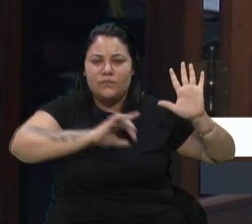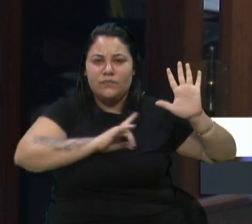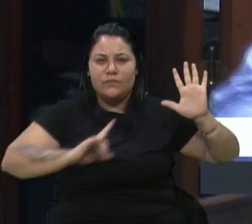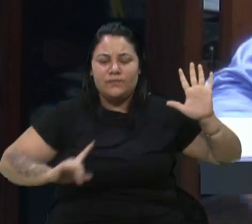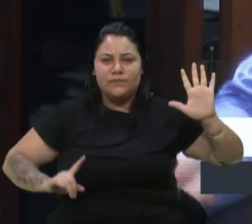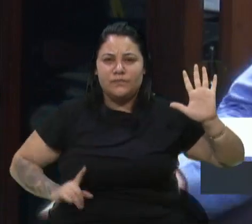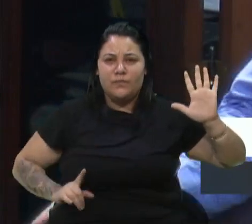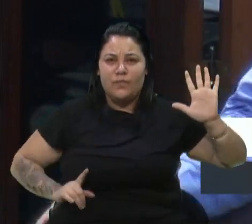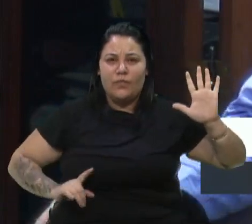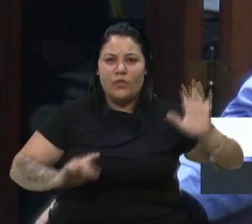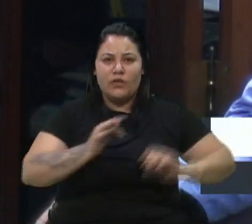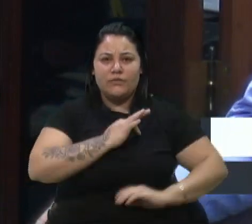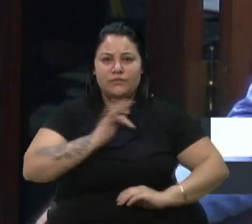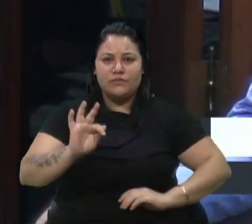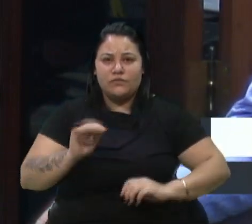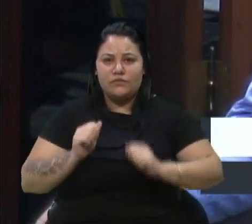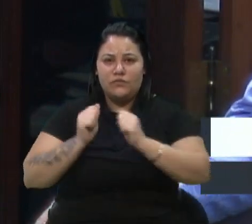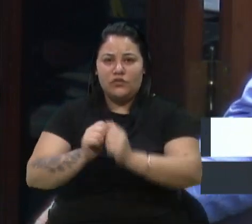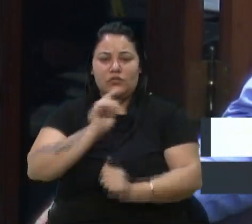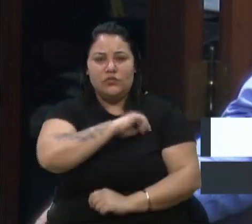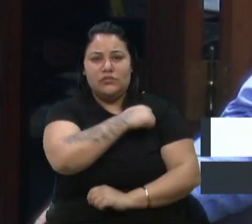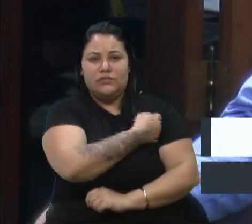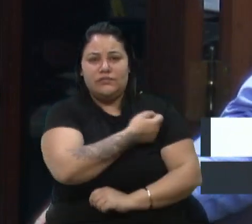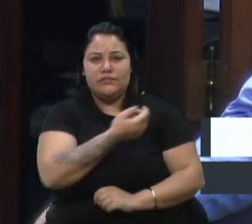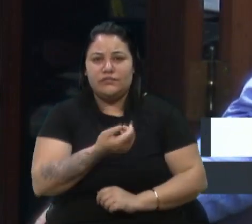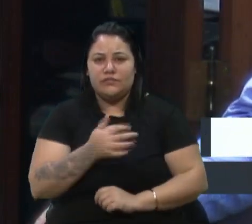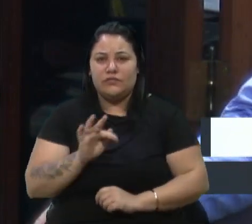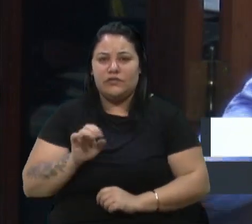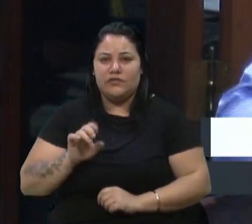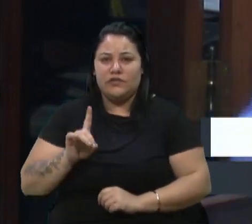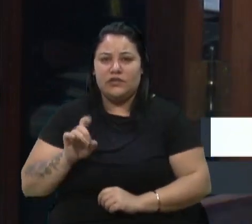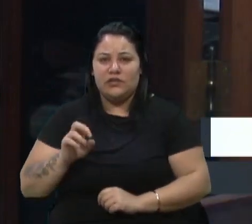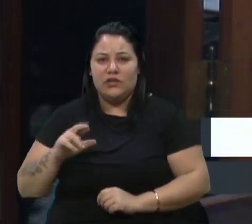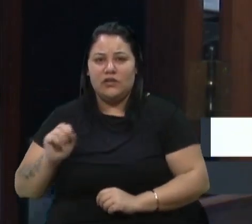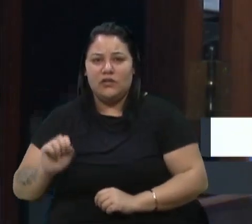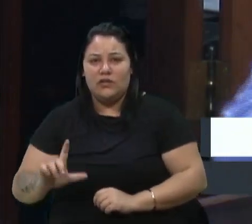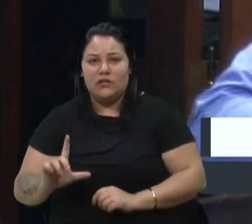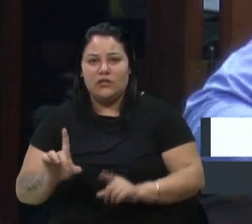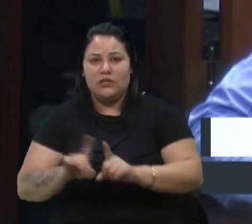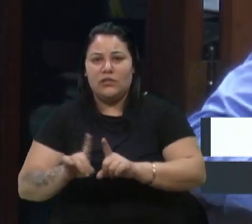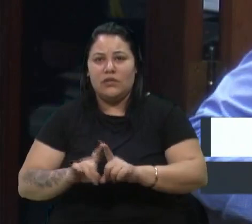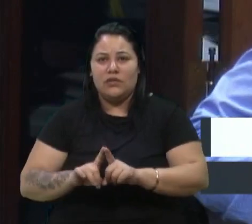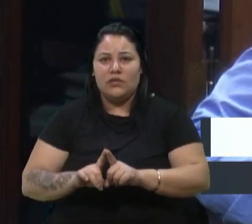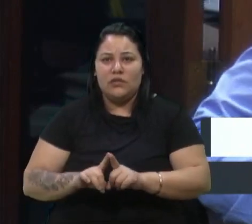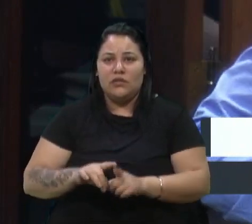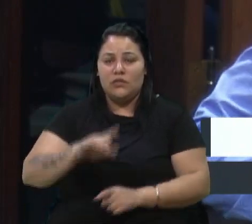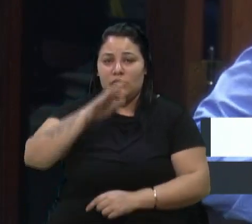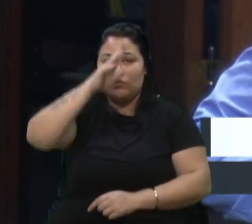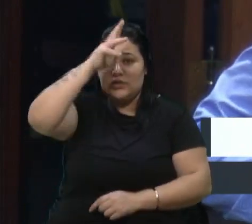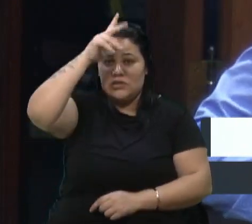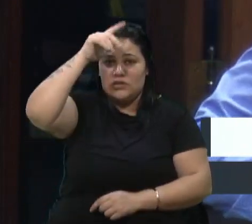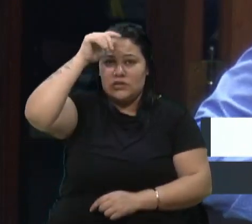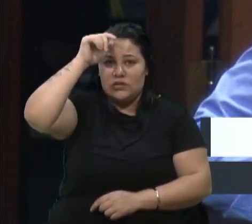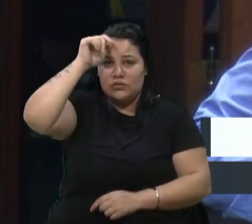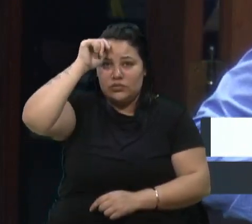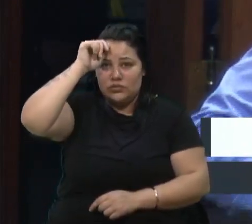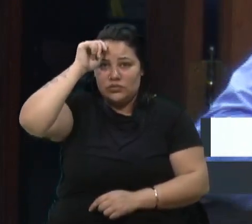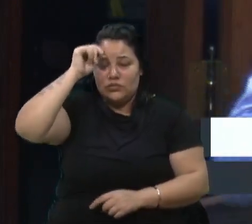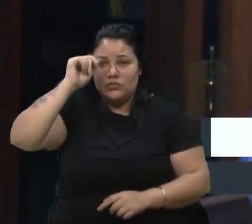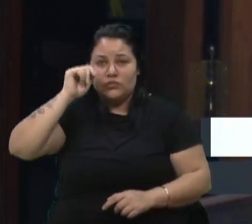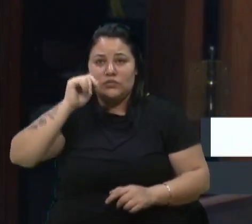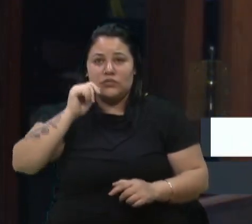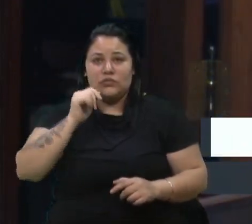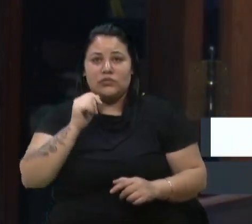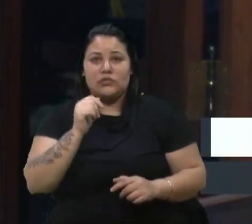governo federal, através da Receita Federal, os municípios que estavam contemplados nesse